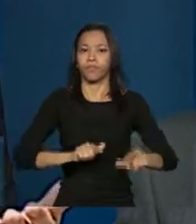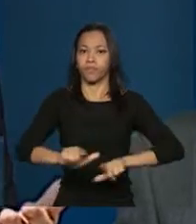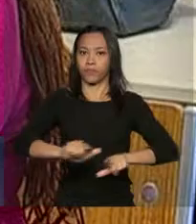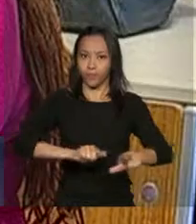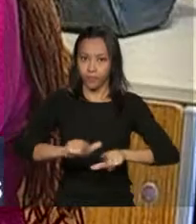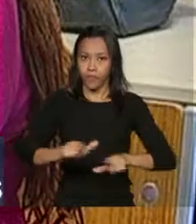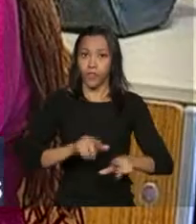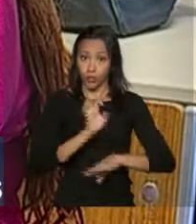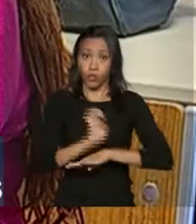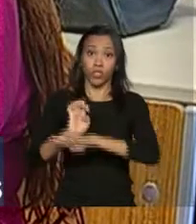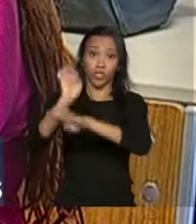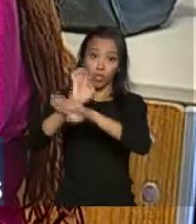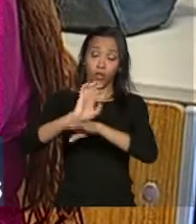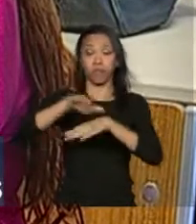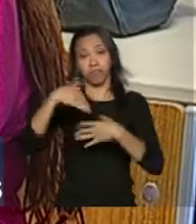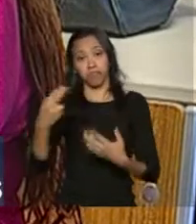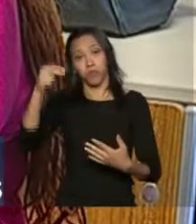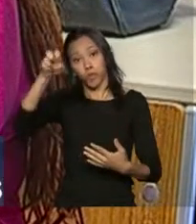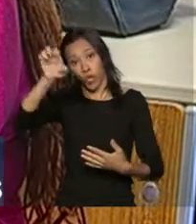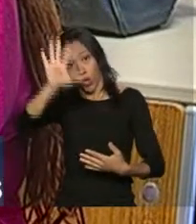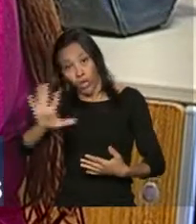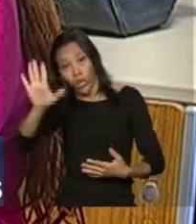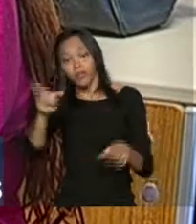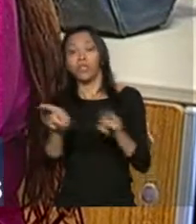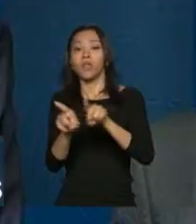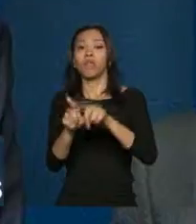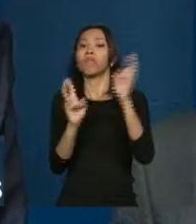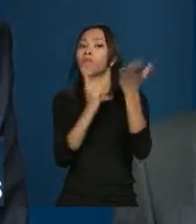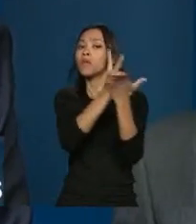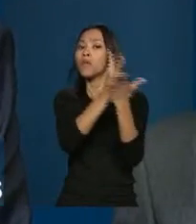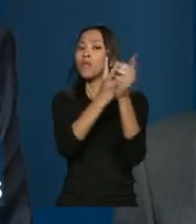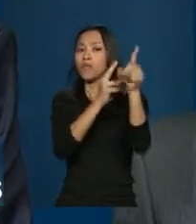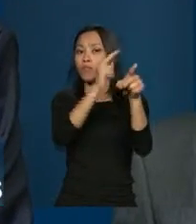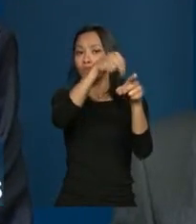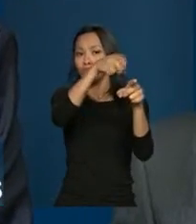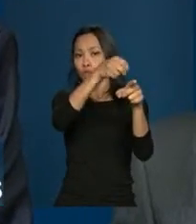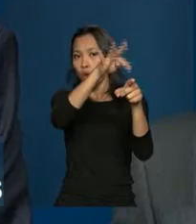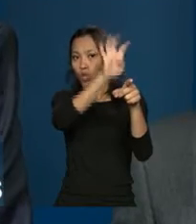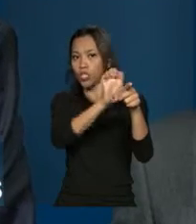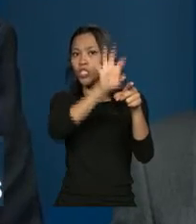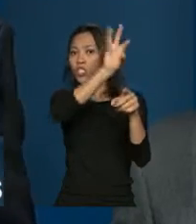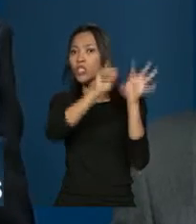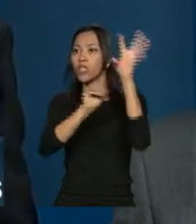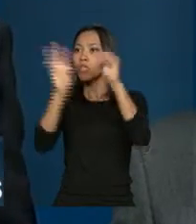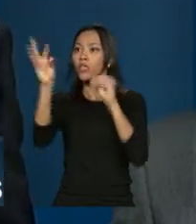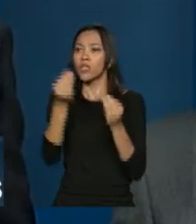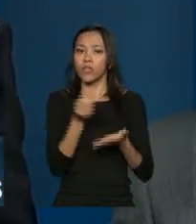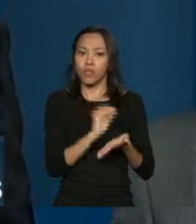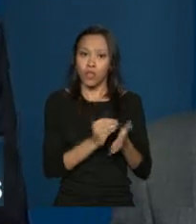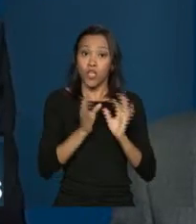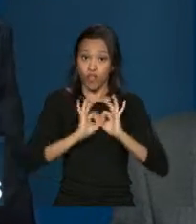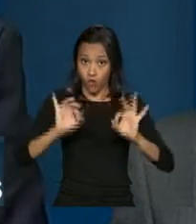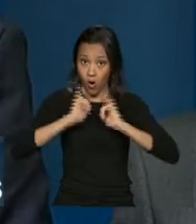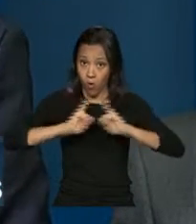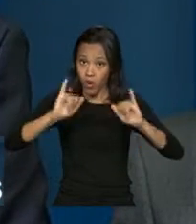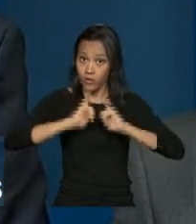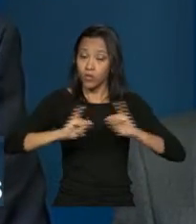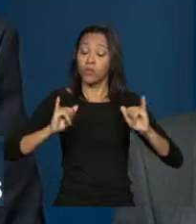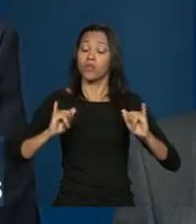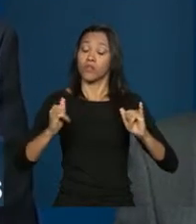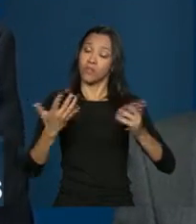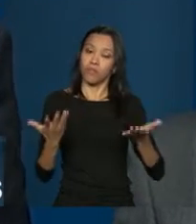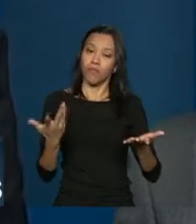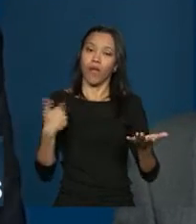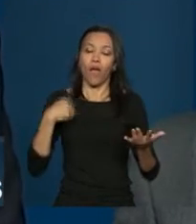já há um engajamento de estados, tanto do Norte como no Nordeste, no aprimoramento da coleta de informação e, portanto, em canais de denúncia